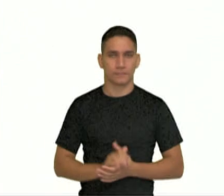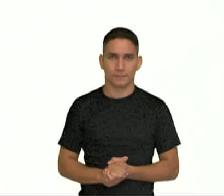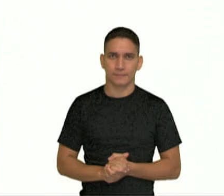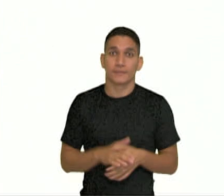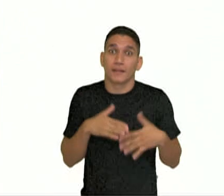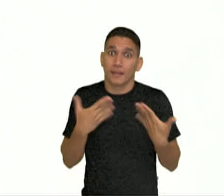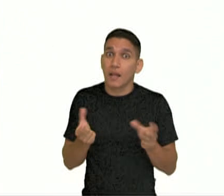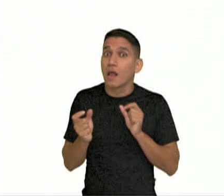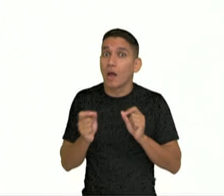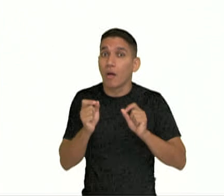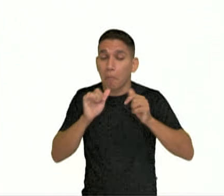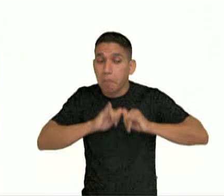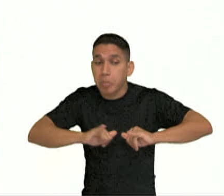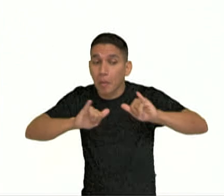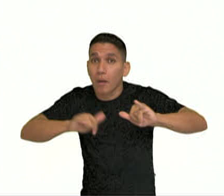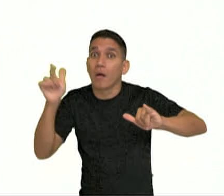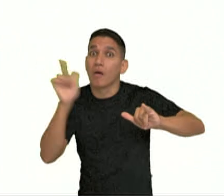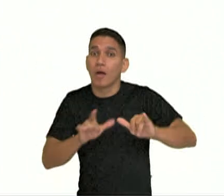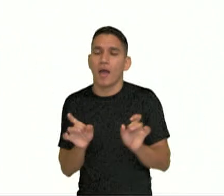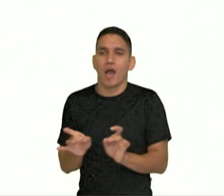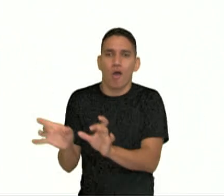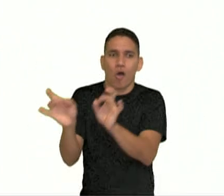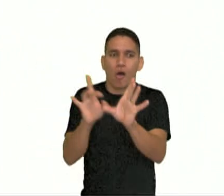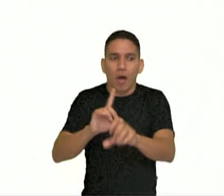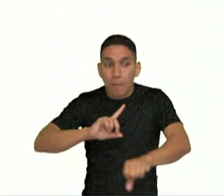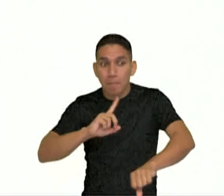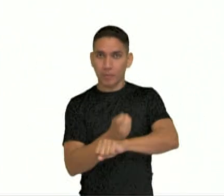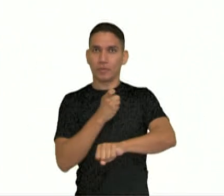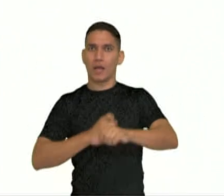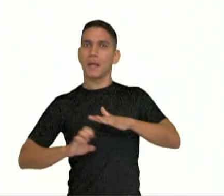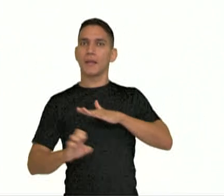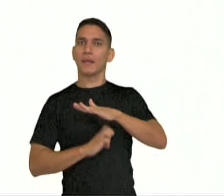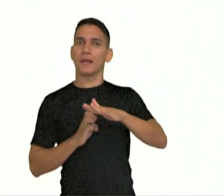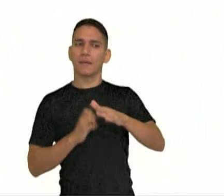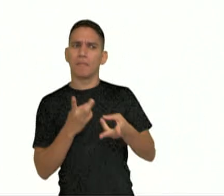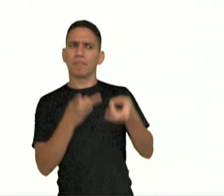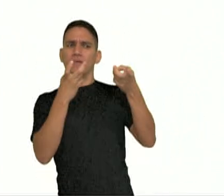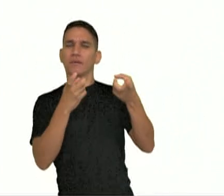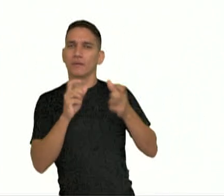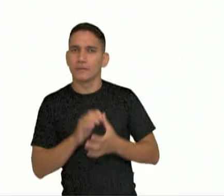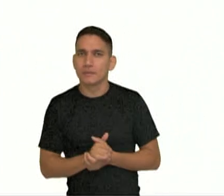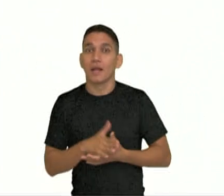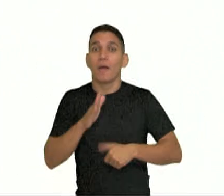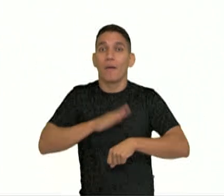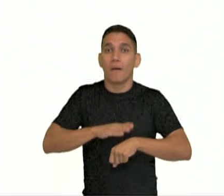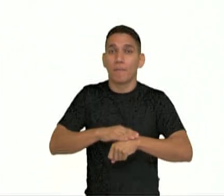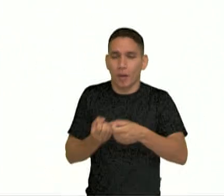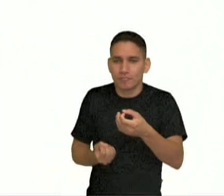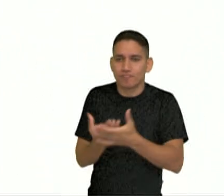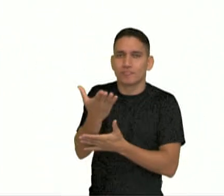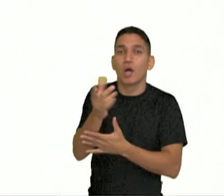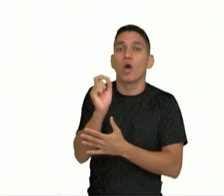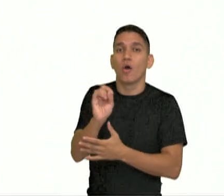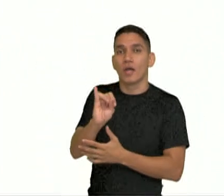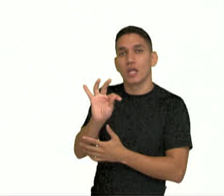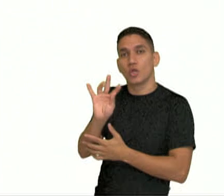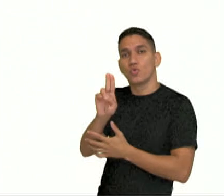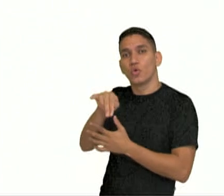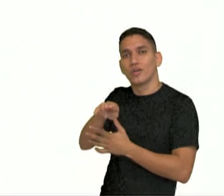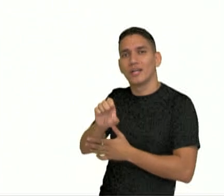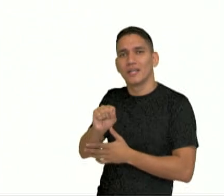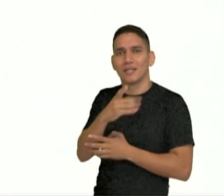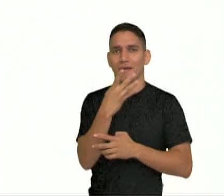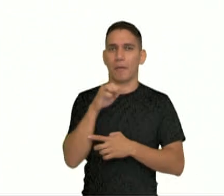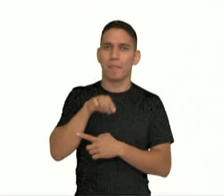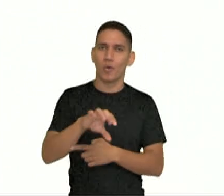Então, o potencial comercial detectado pelas empresas. Então, o lançamento do iTunes